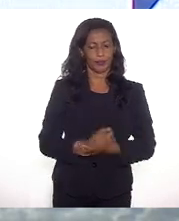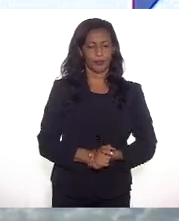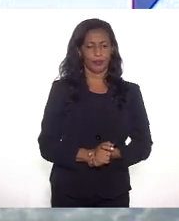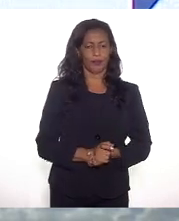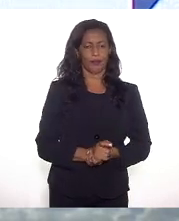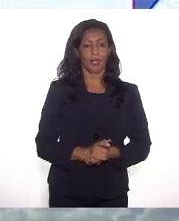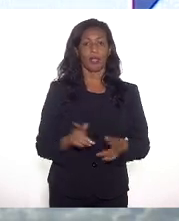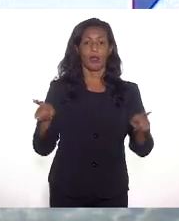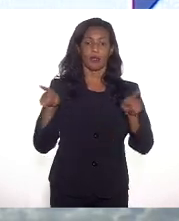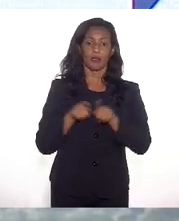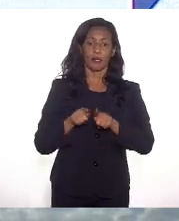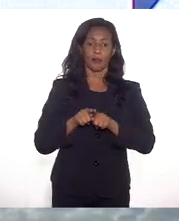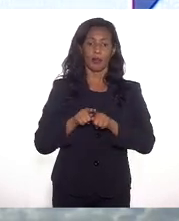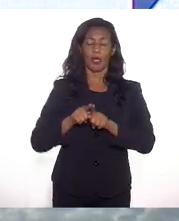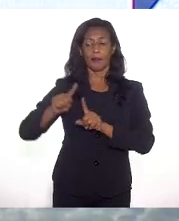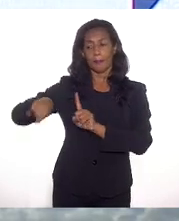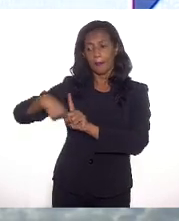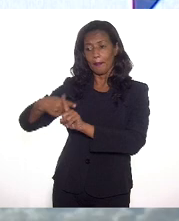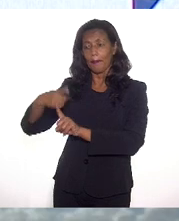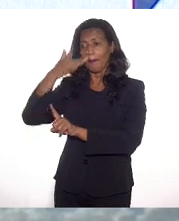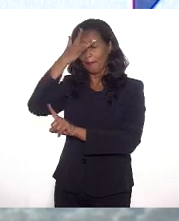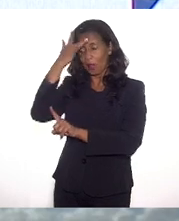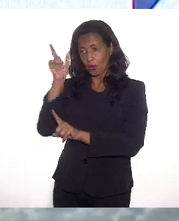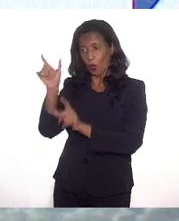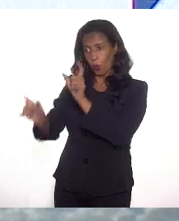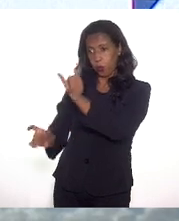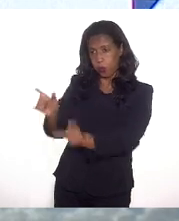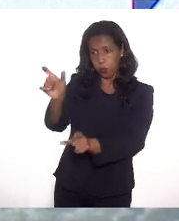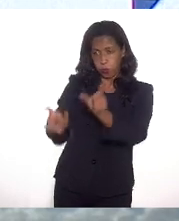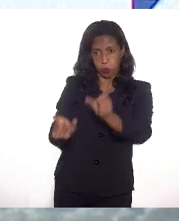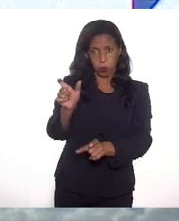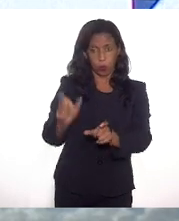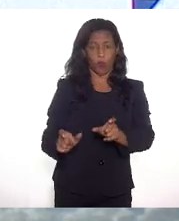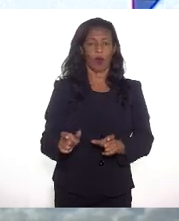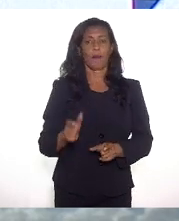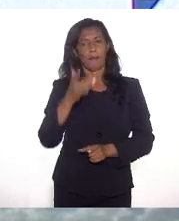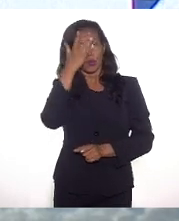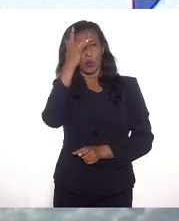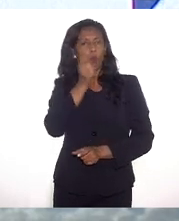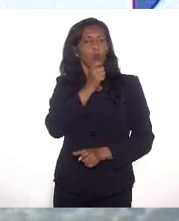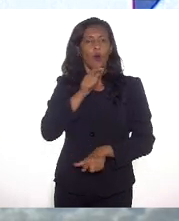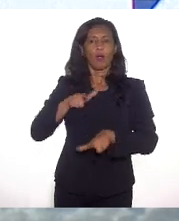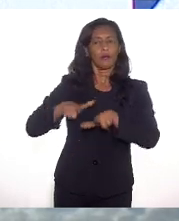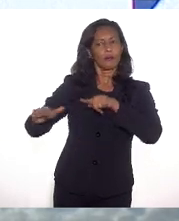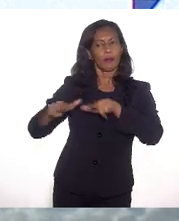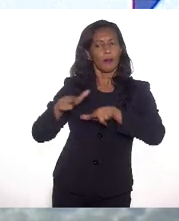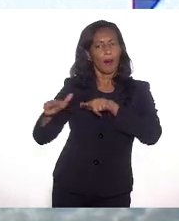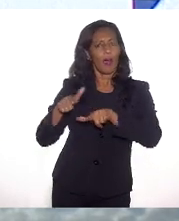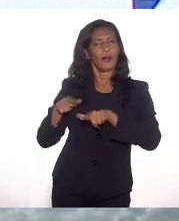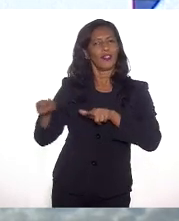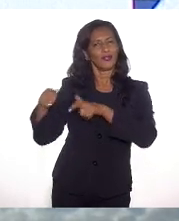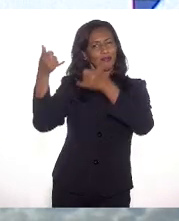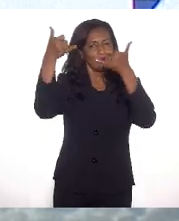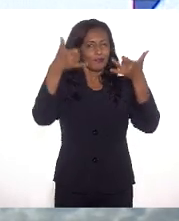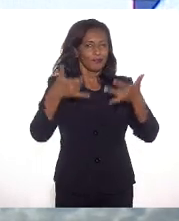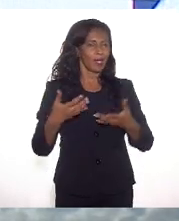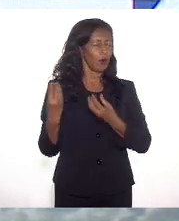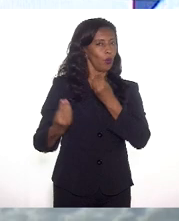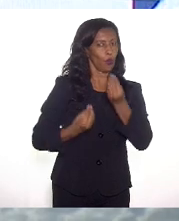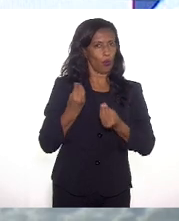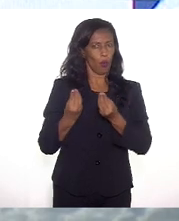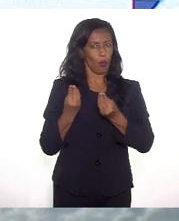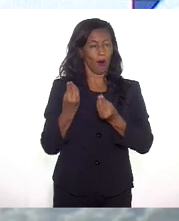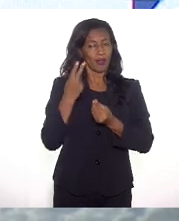Além das pessoas, dos desempregados, e a gente vai dizer como é que vai funcionar a questão dos desempregados, nós estamos olhando também